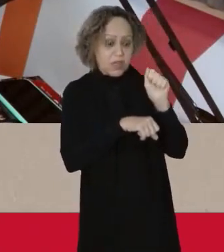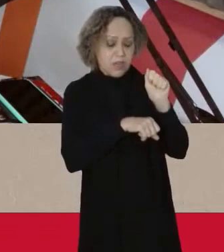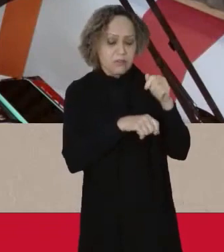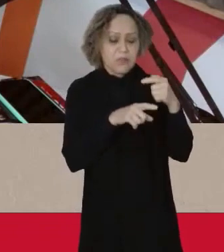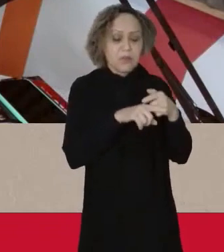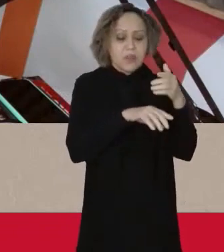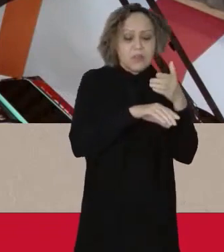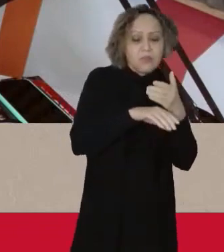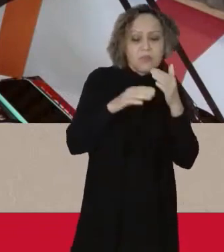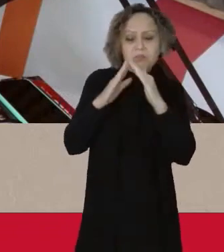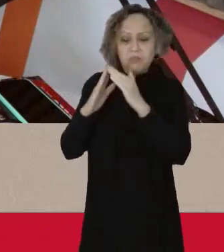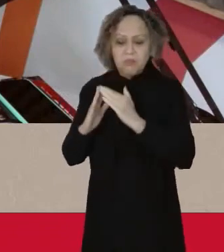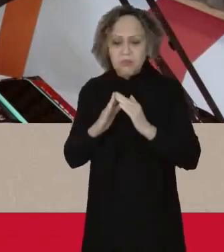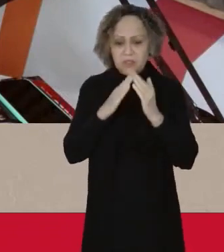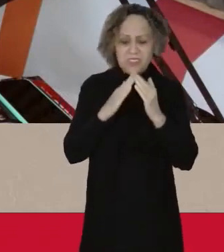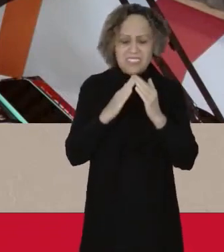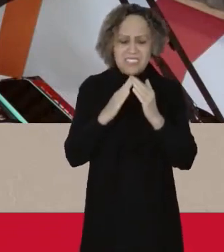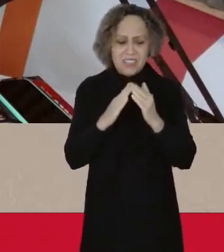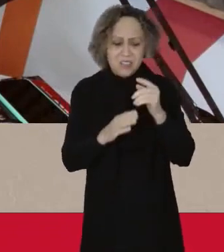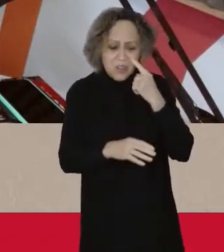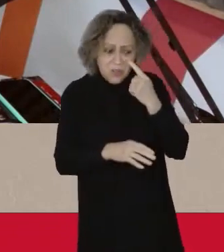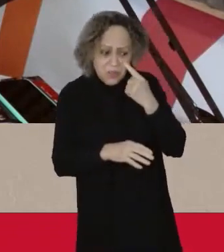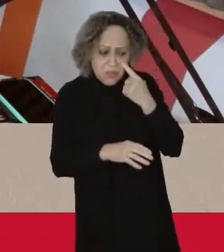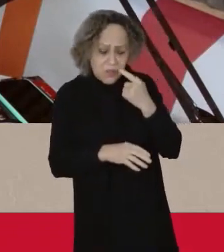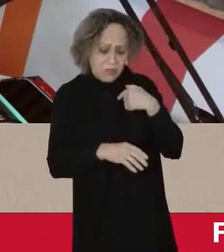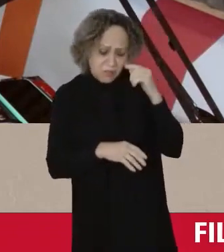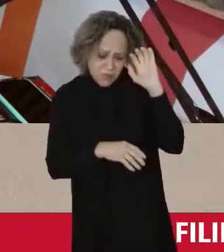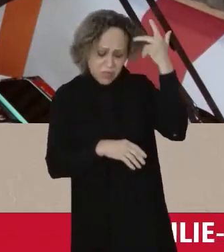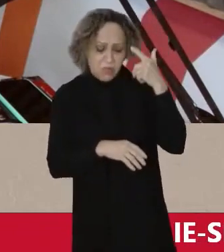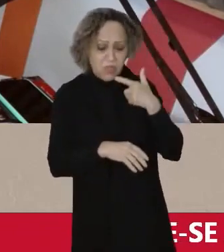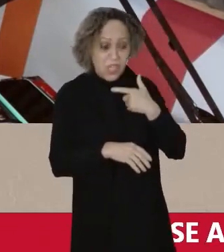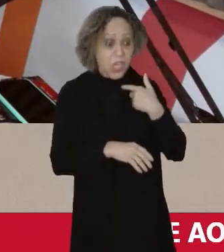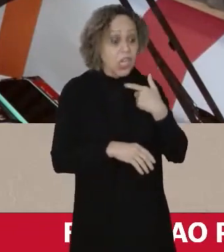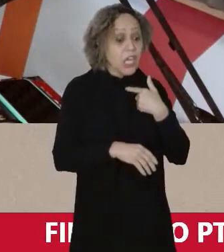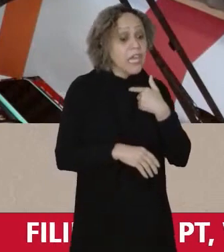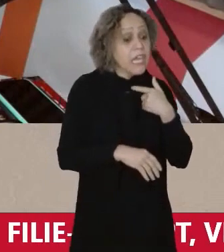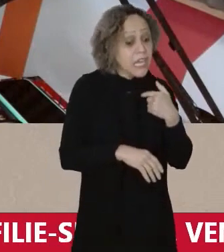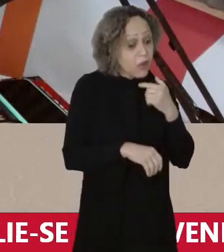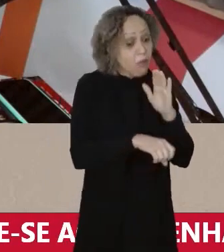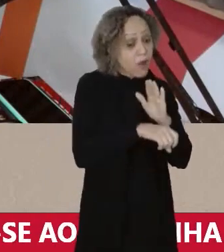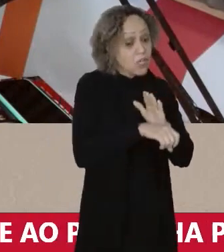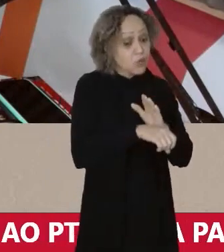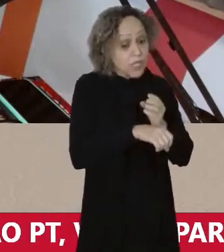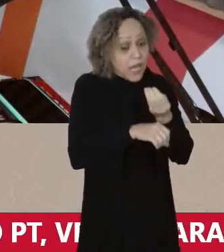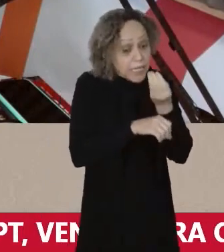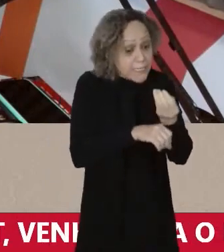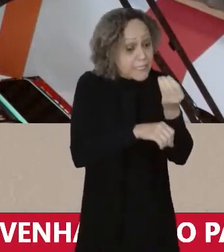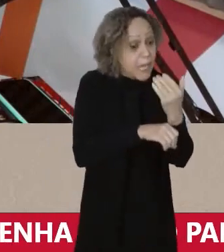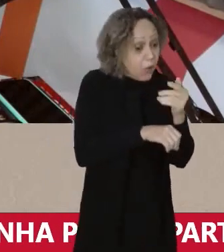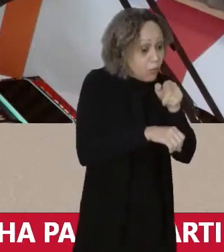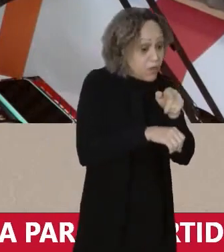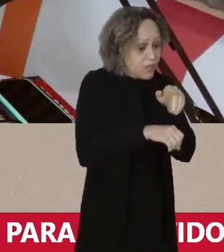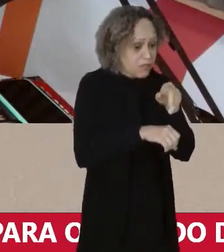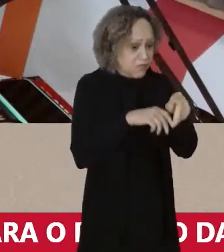não, eu vou alimentar esse povo. E comecei a falar, conversar, e abri a despensa do axé e